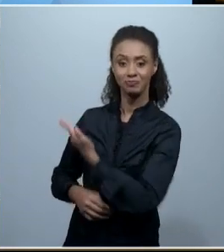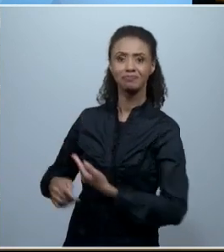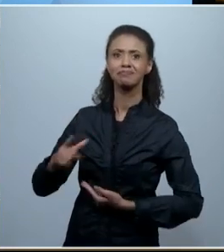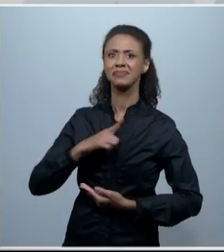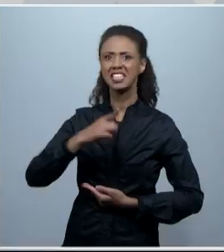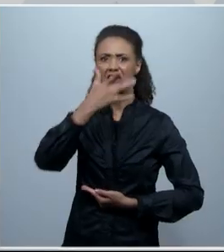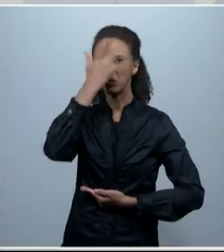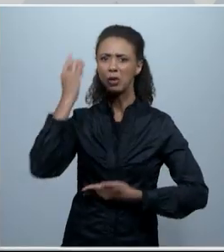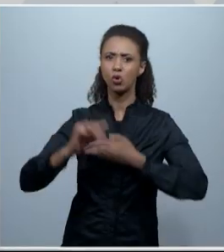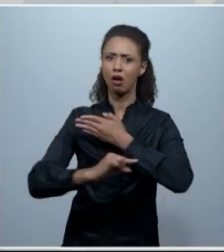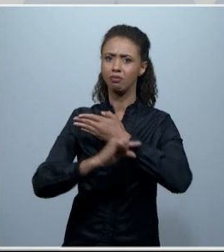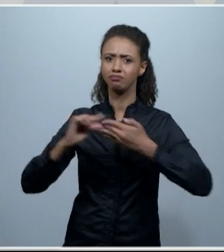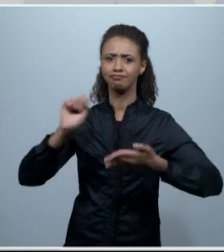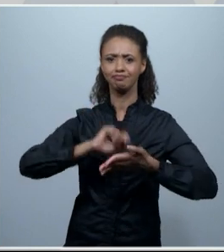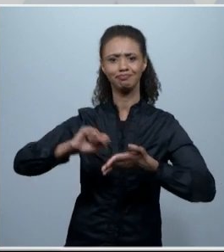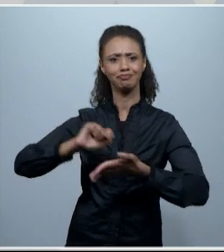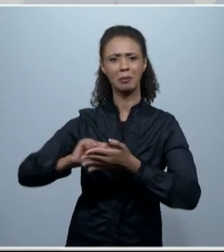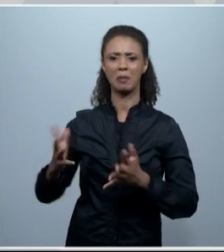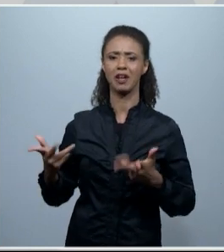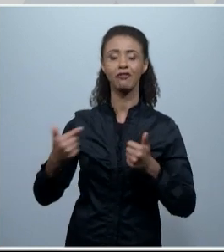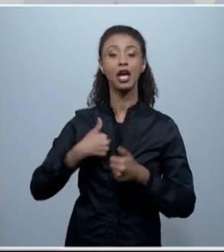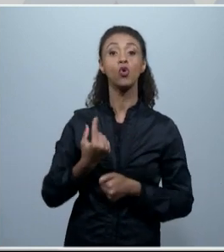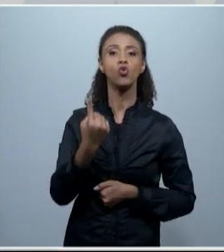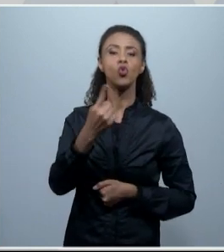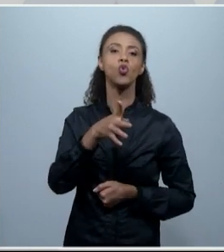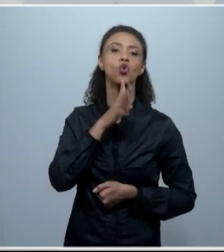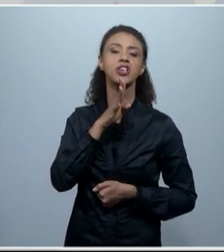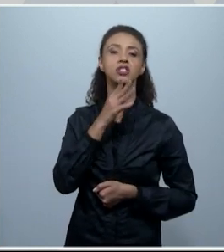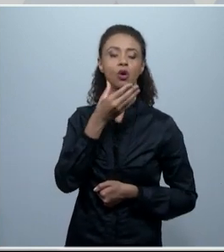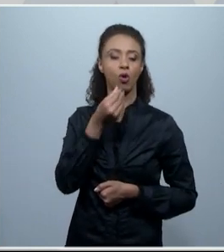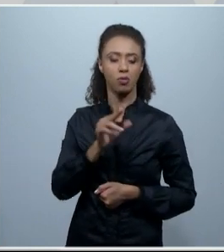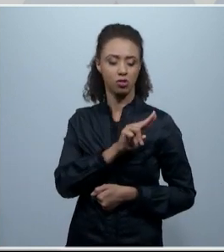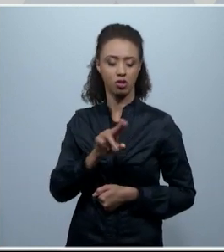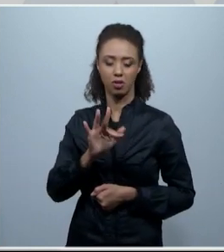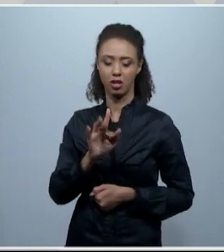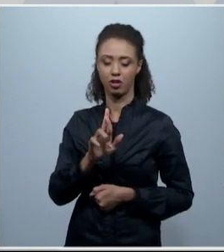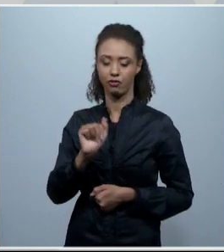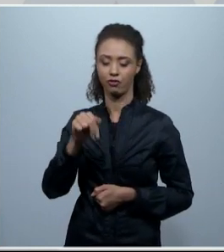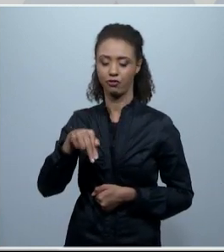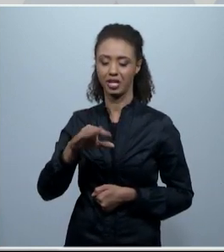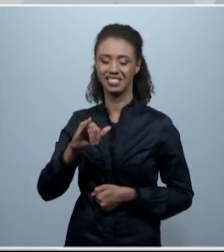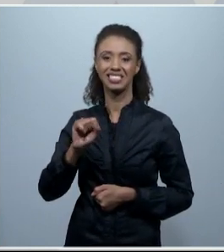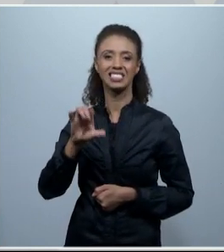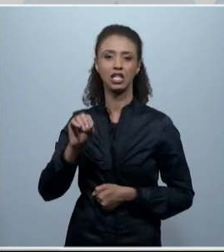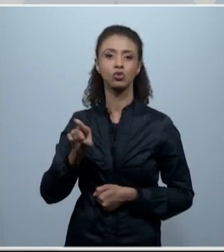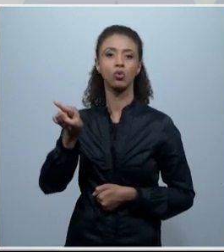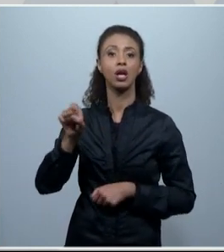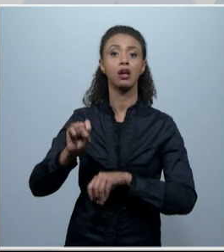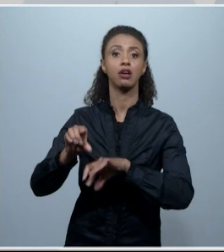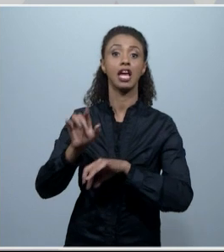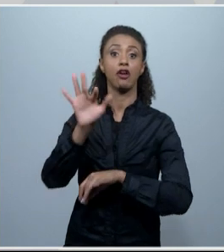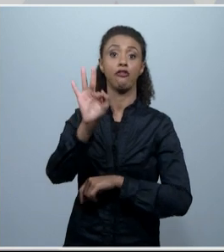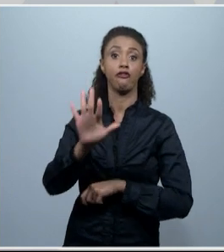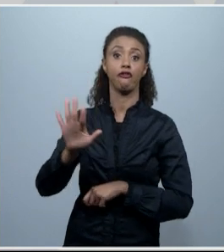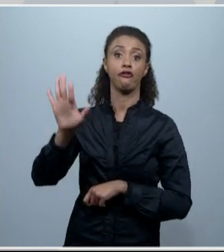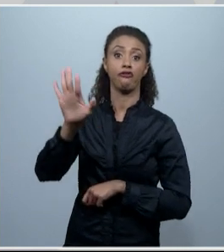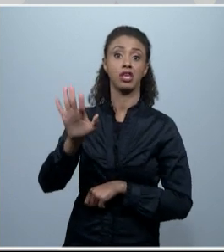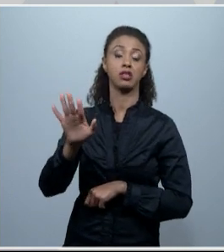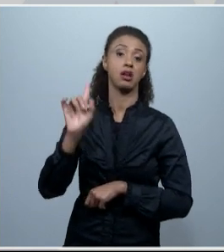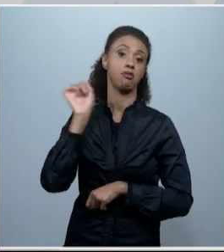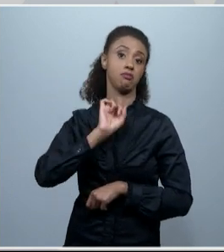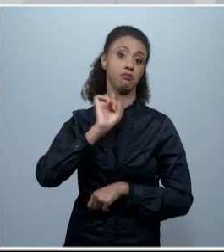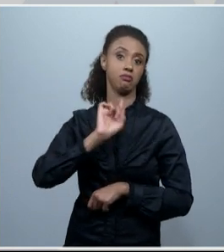excelentes um dos quais tem até a alegria de conhecer o francisco da federal de minas gerais é um grande matemático um ótimo